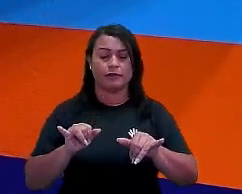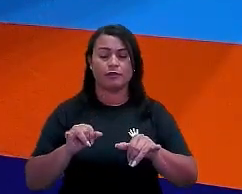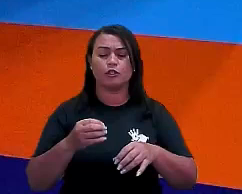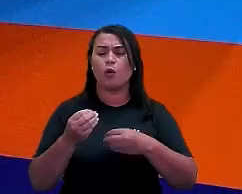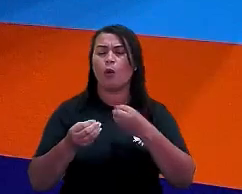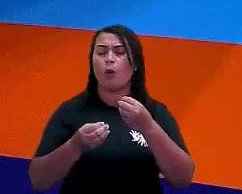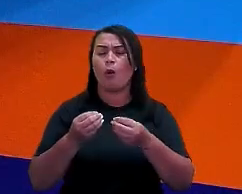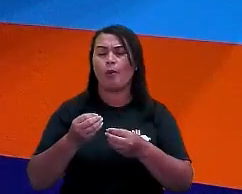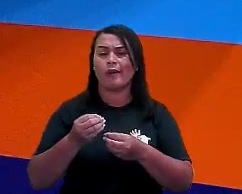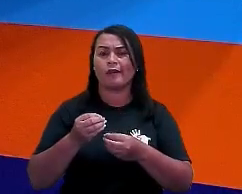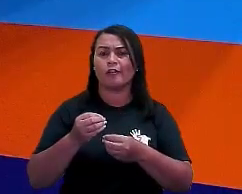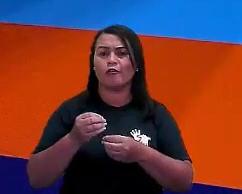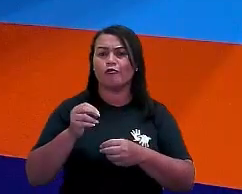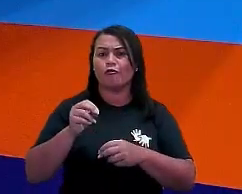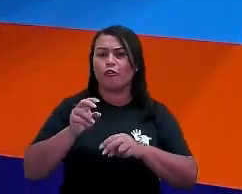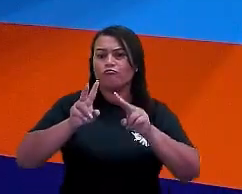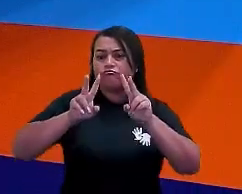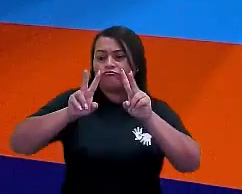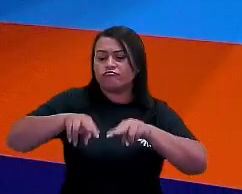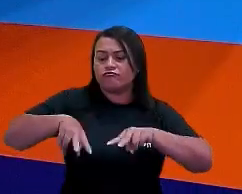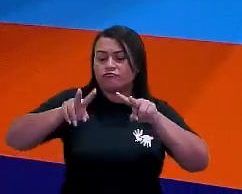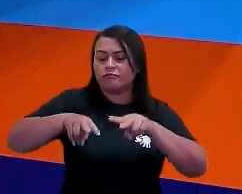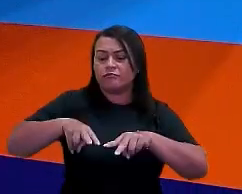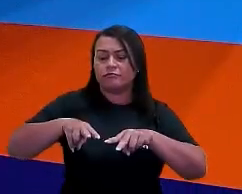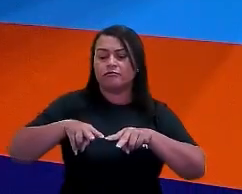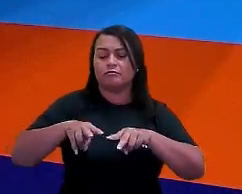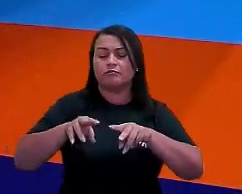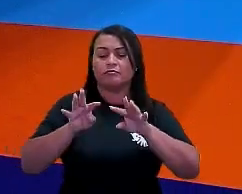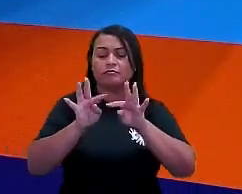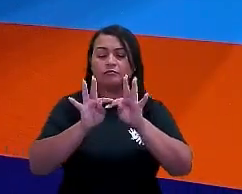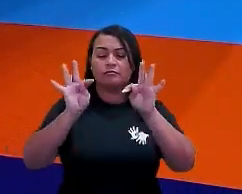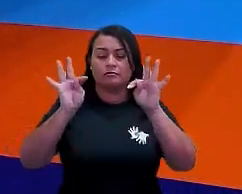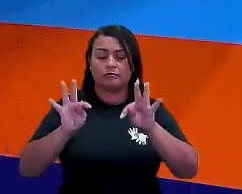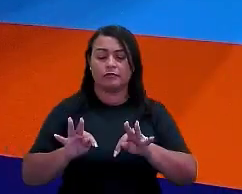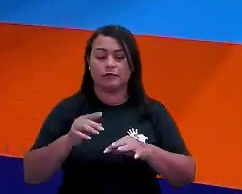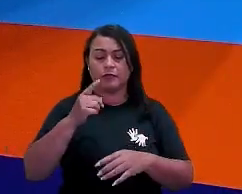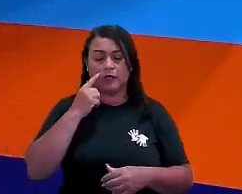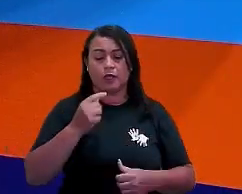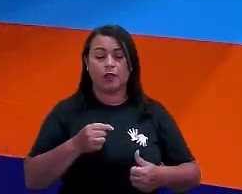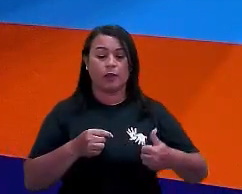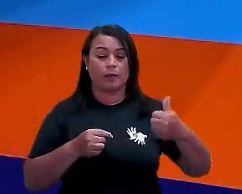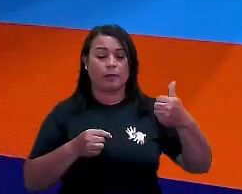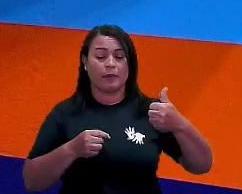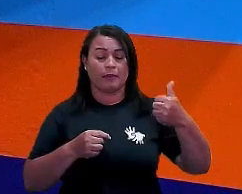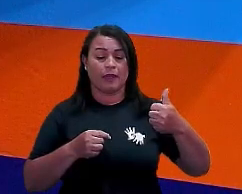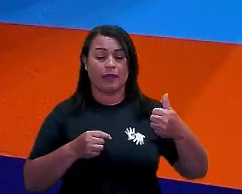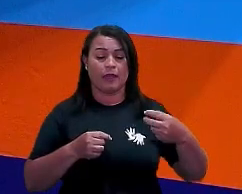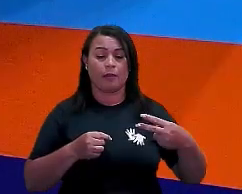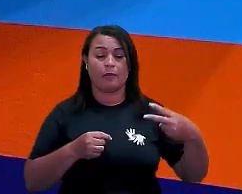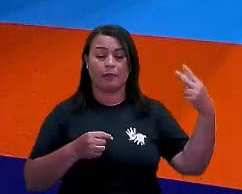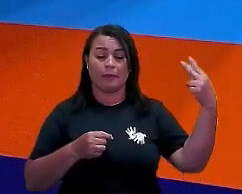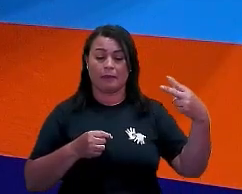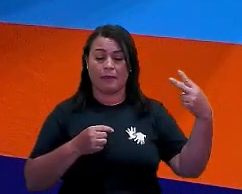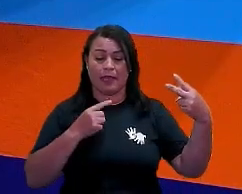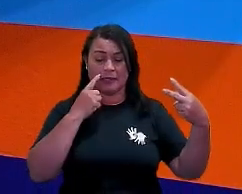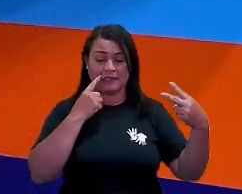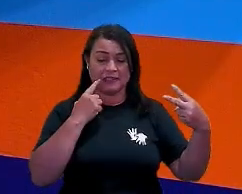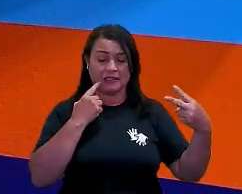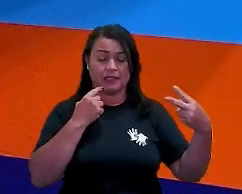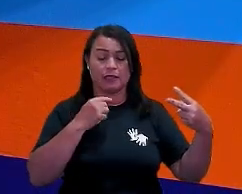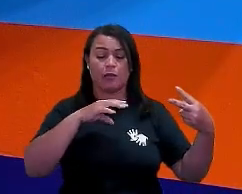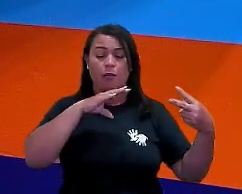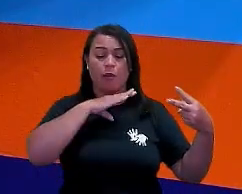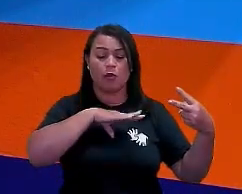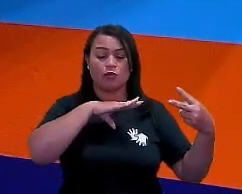como é que eu vou ler essa tabela? Por exemplo, no primeiro bimestre, na matéria de